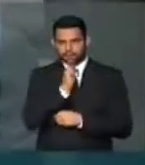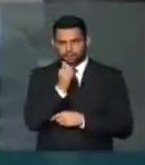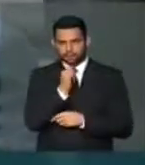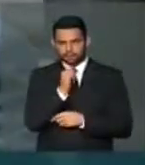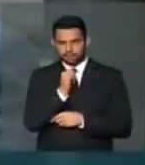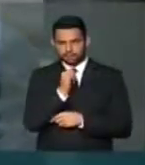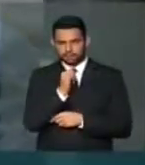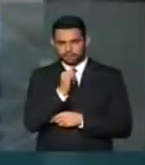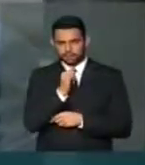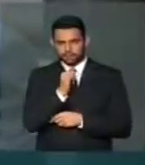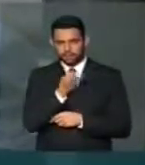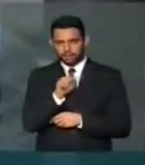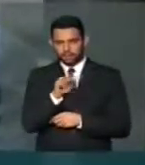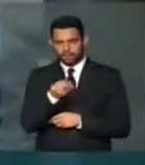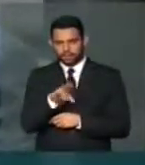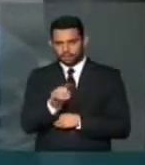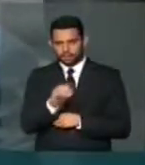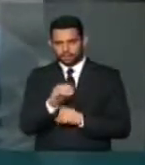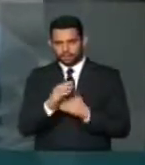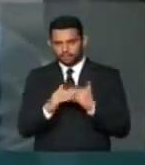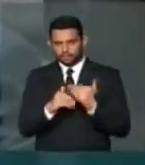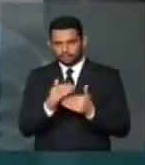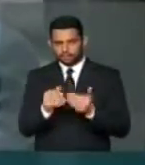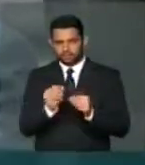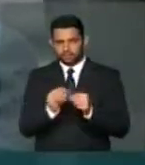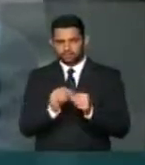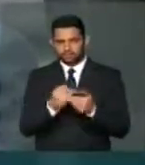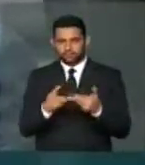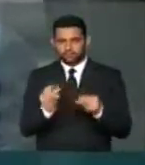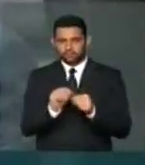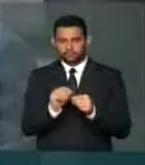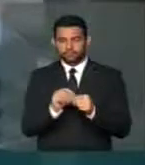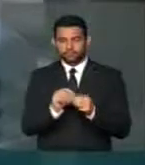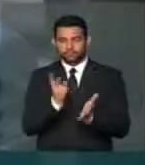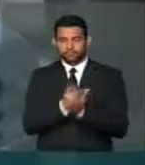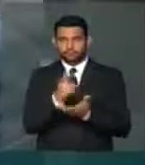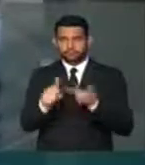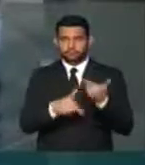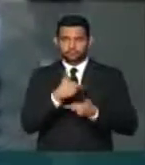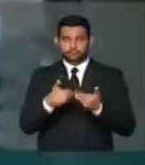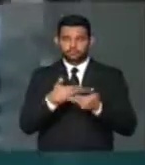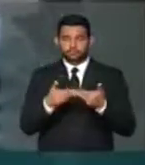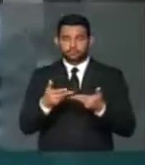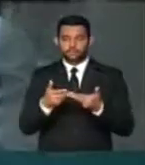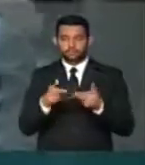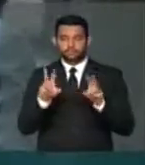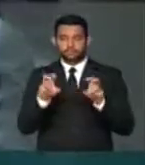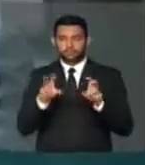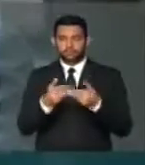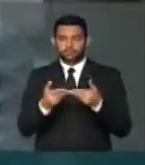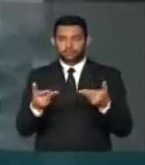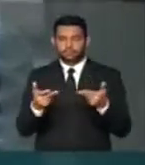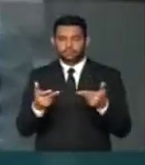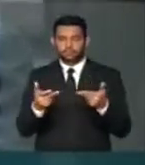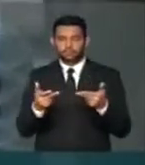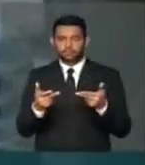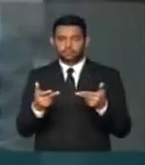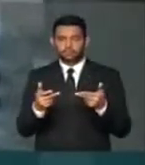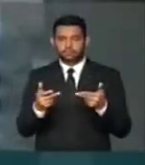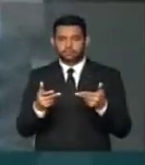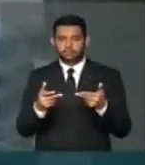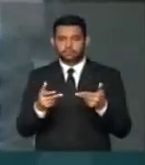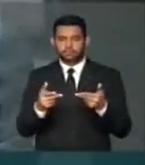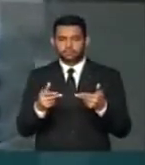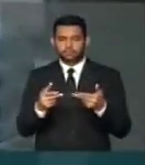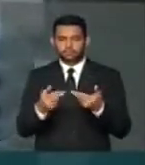energéticas alternativas e avançarmos numa espécie de moratória em relação a essas usinas,